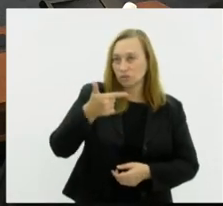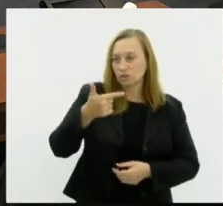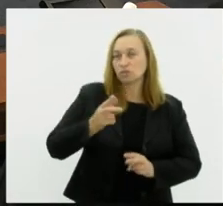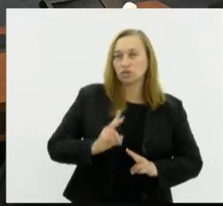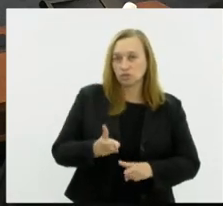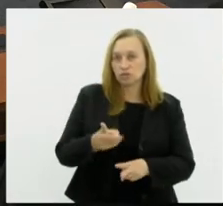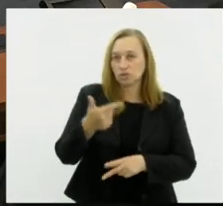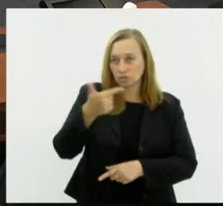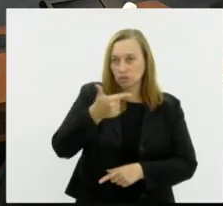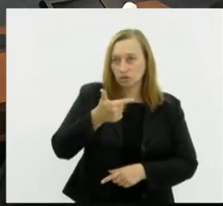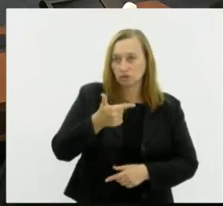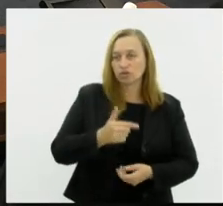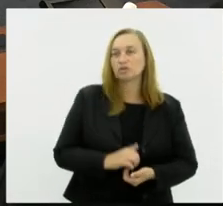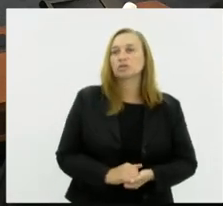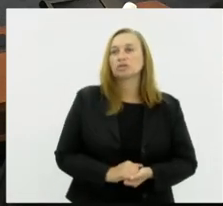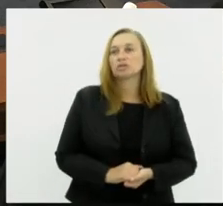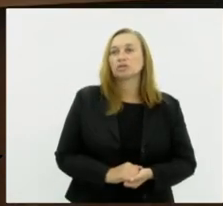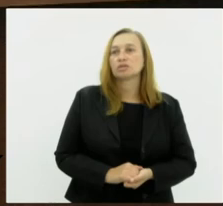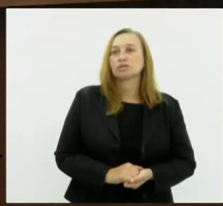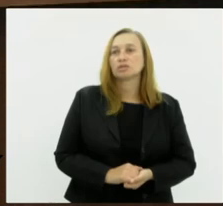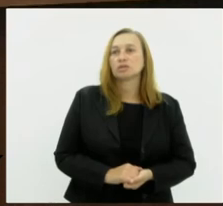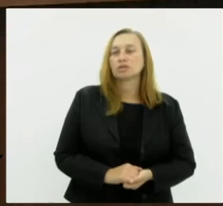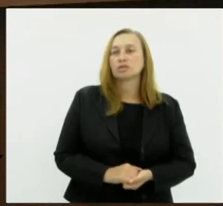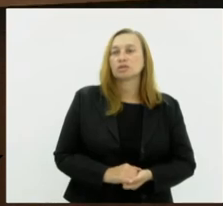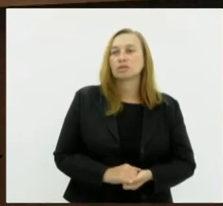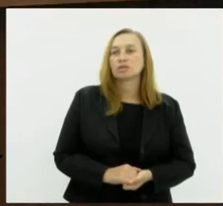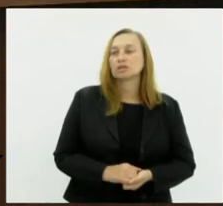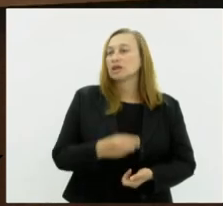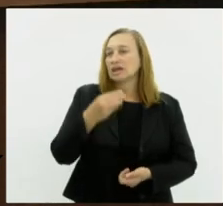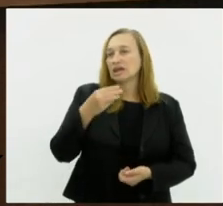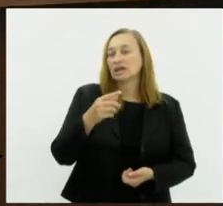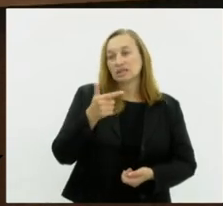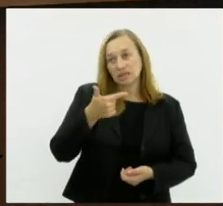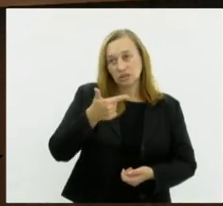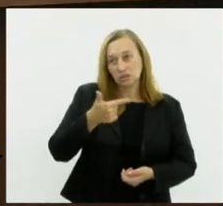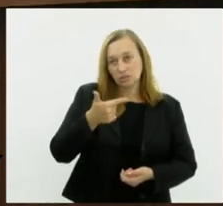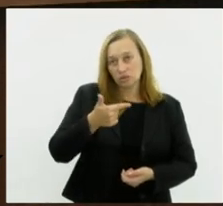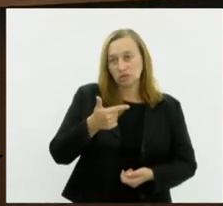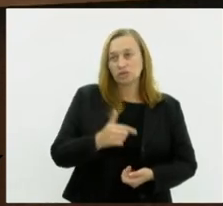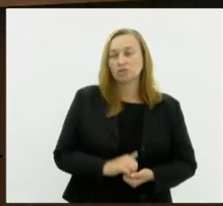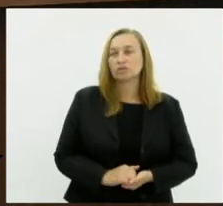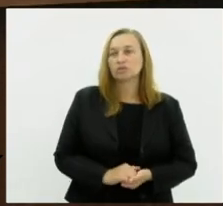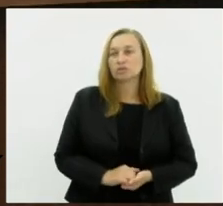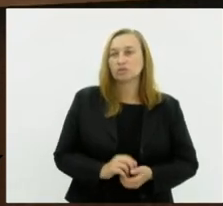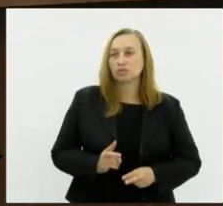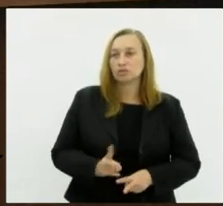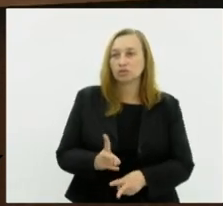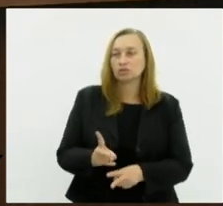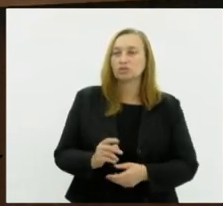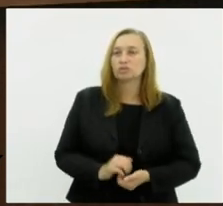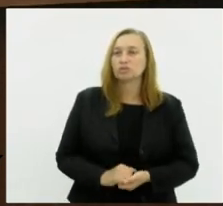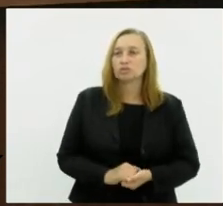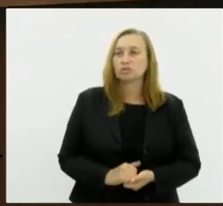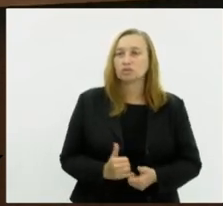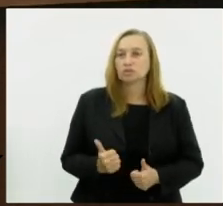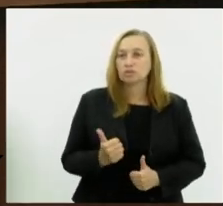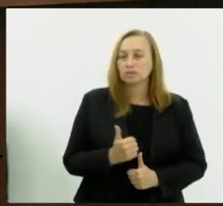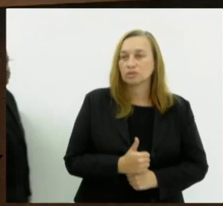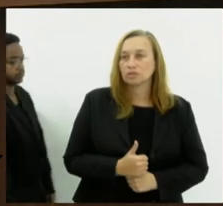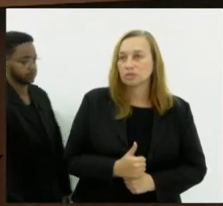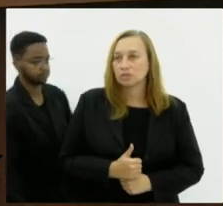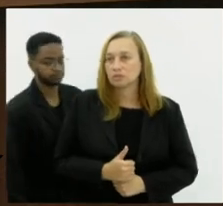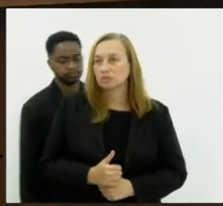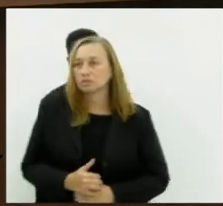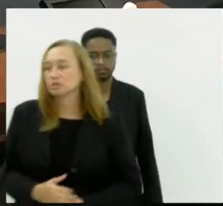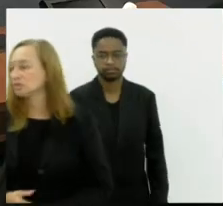2, desculpa, na 2. A 3 não é do PSOL. É, na 2, só que é, não vão pedir verificação, só para fazer o registro da